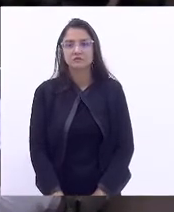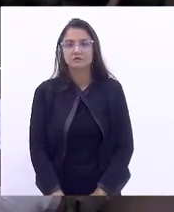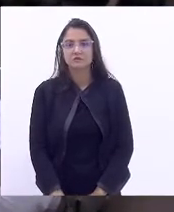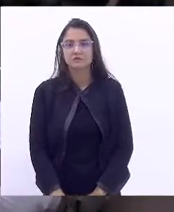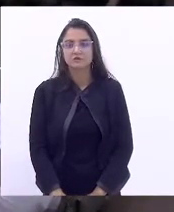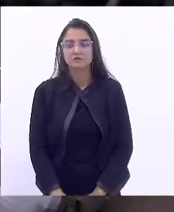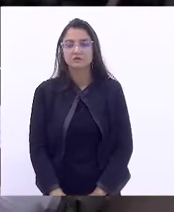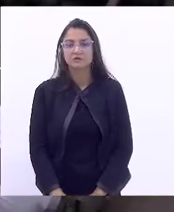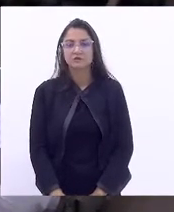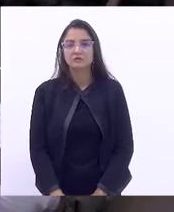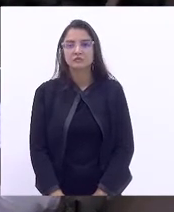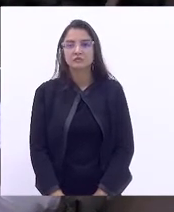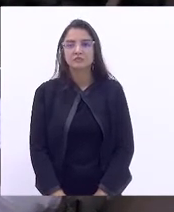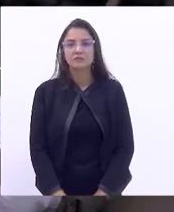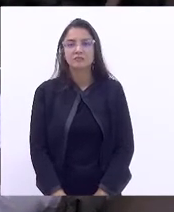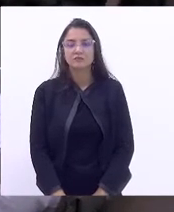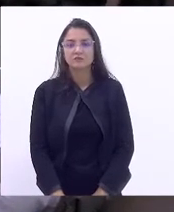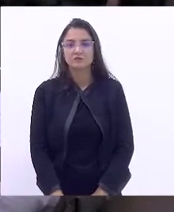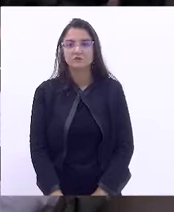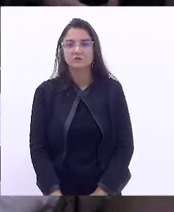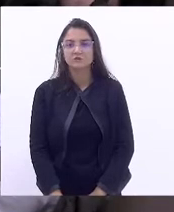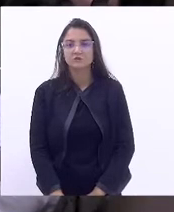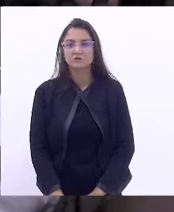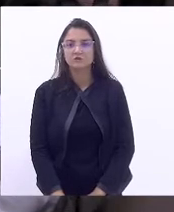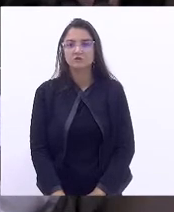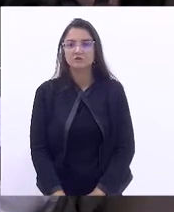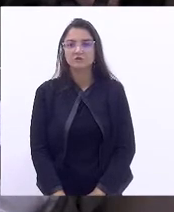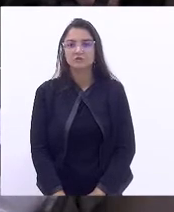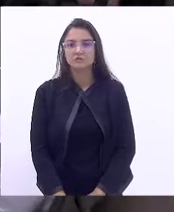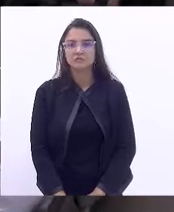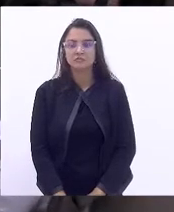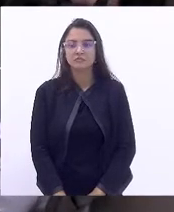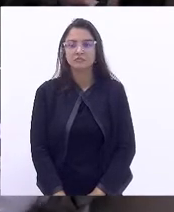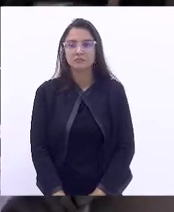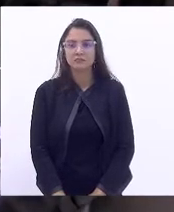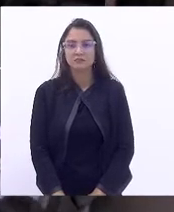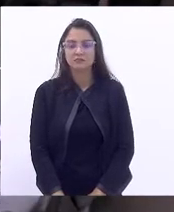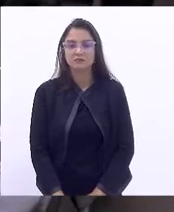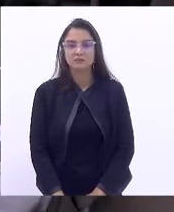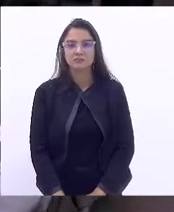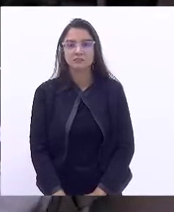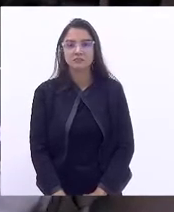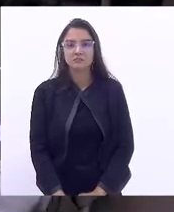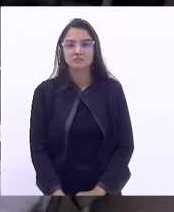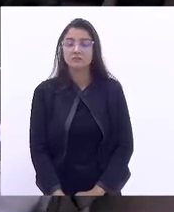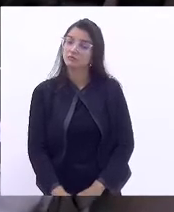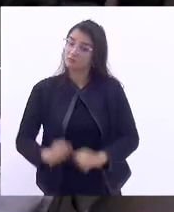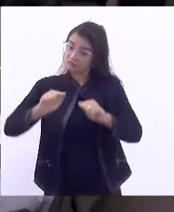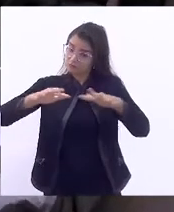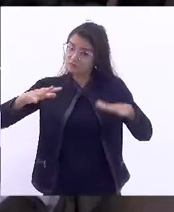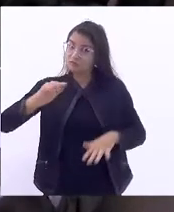Deputada Mônica Francisco. Faltando um voto, se você não quiser. Estando no plenário, tem que votar.